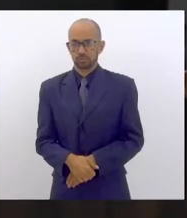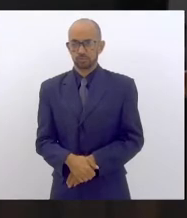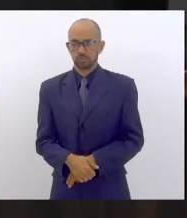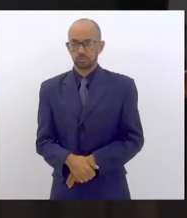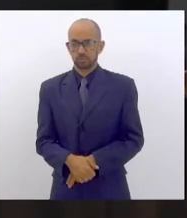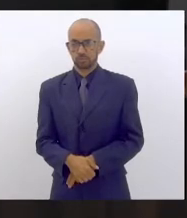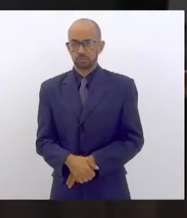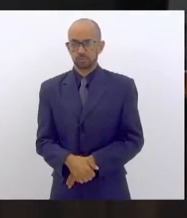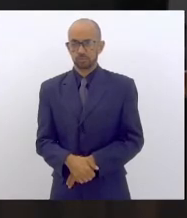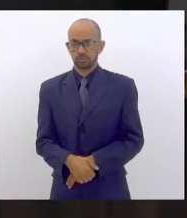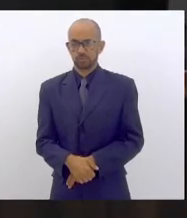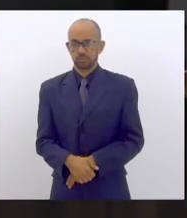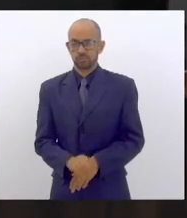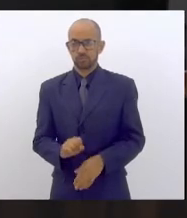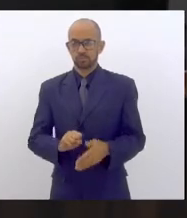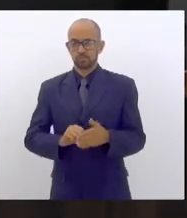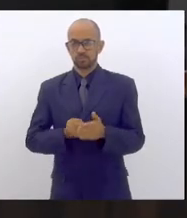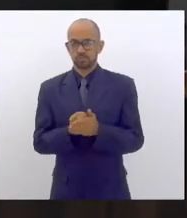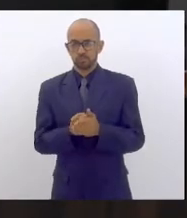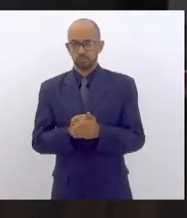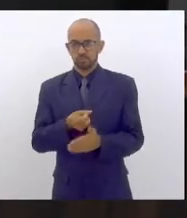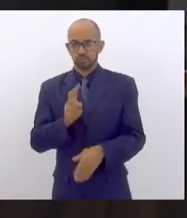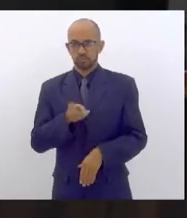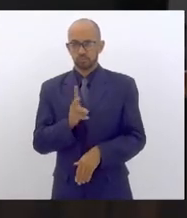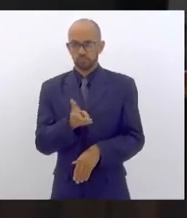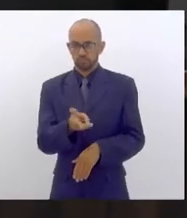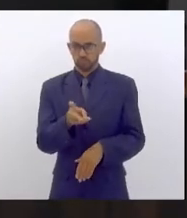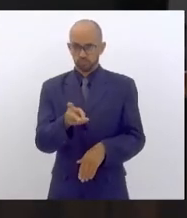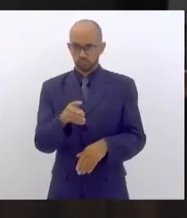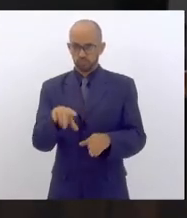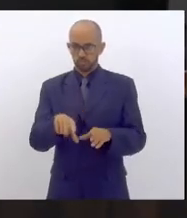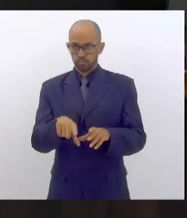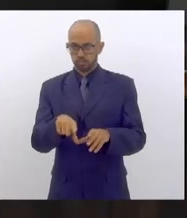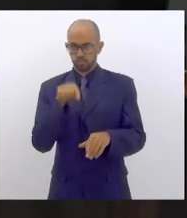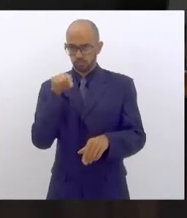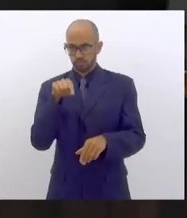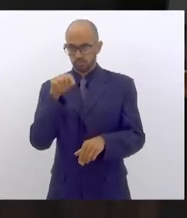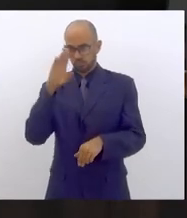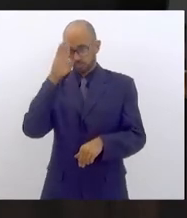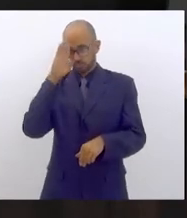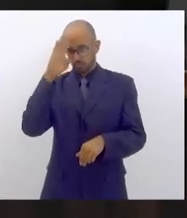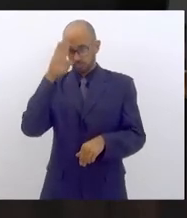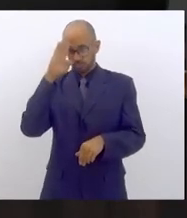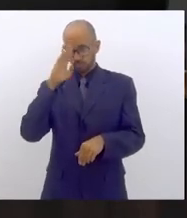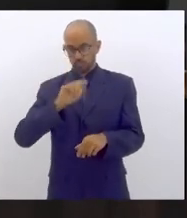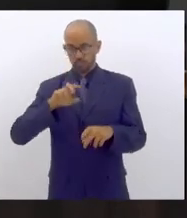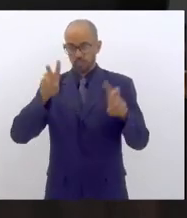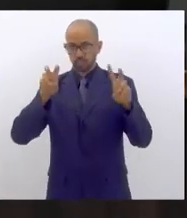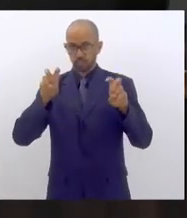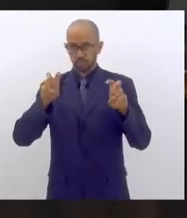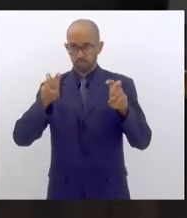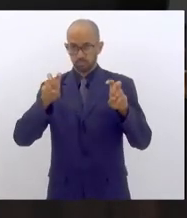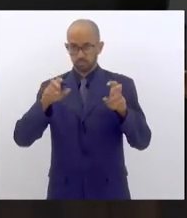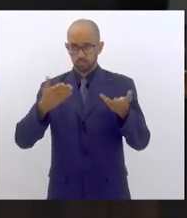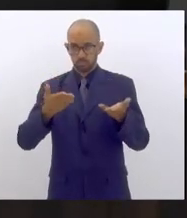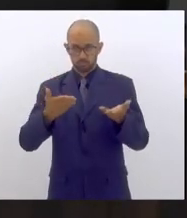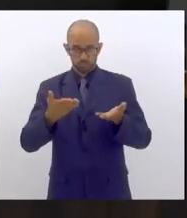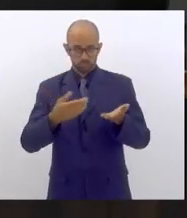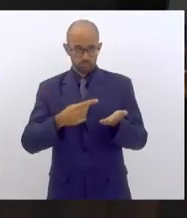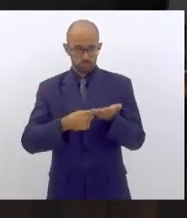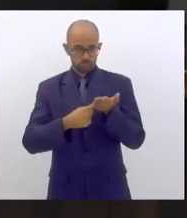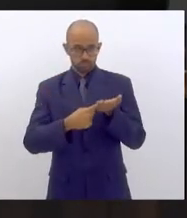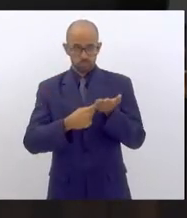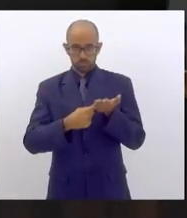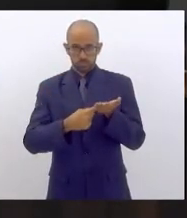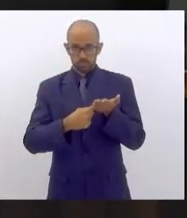Os vetos mantidos com destaques. Chama a atenção do acordo que foi feito no Colégio de Líderes,